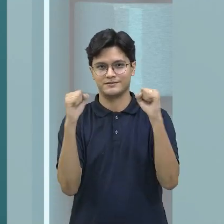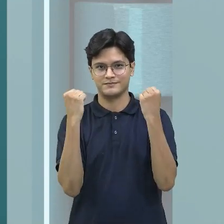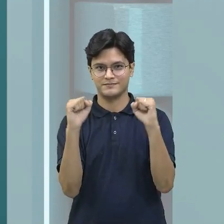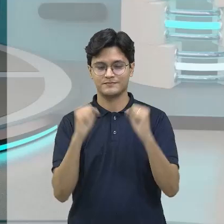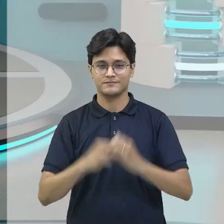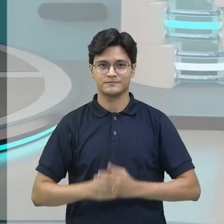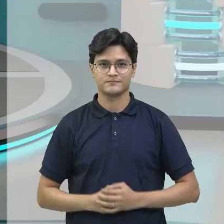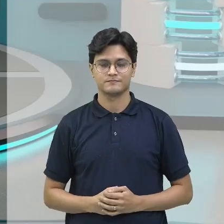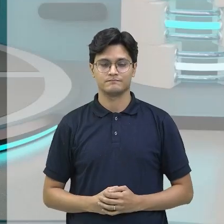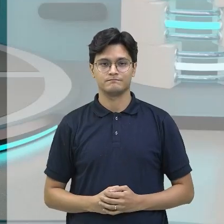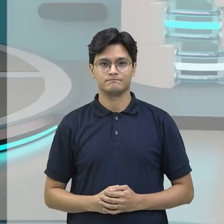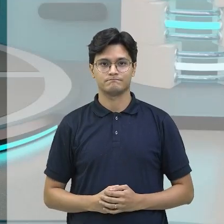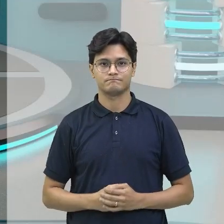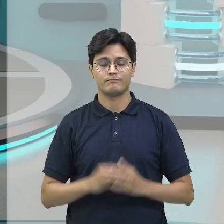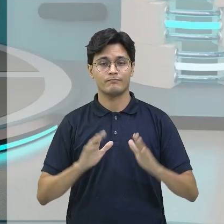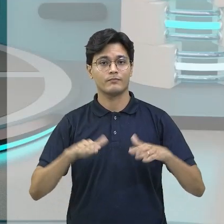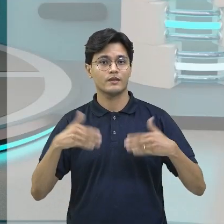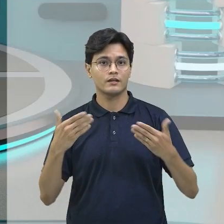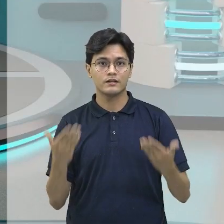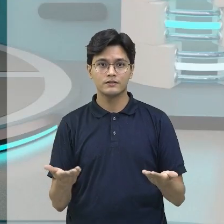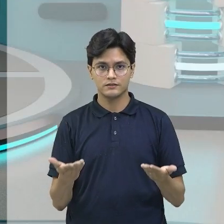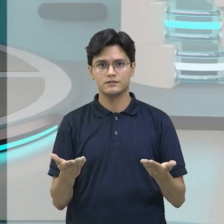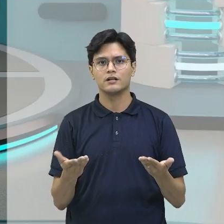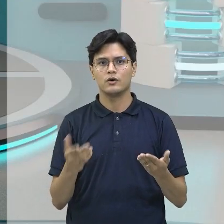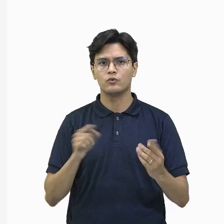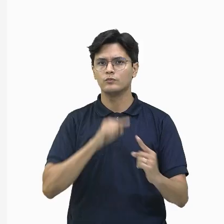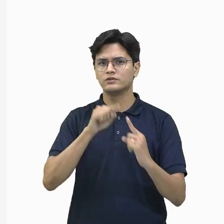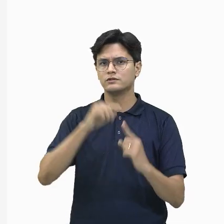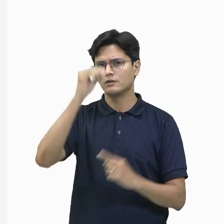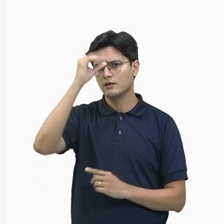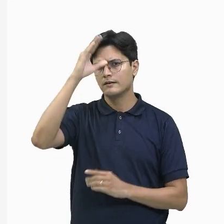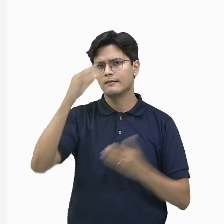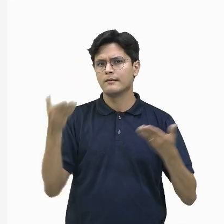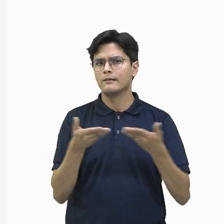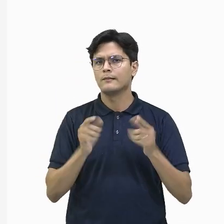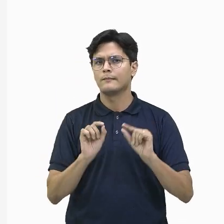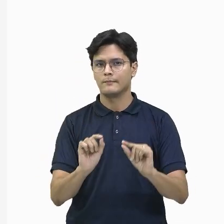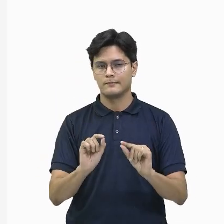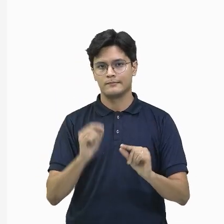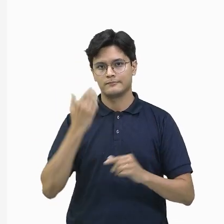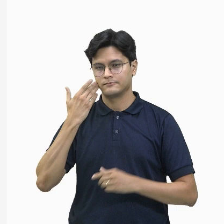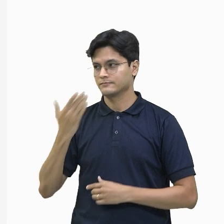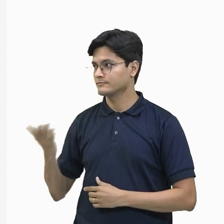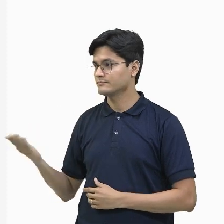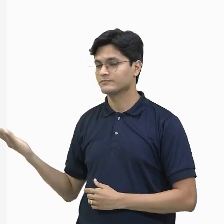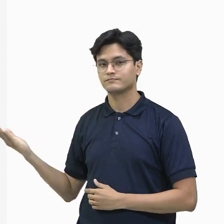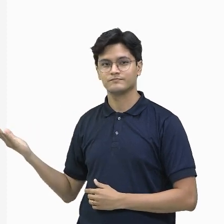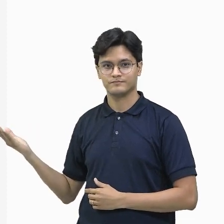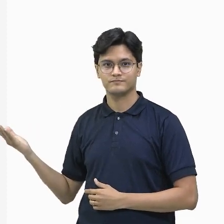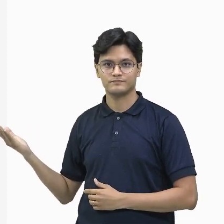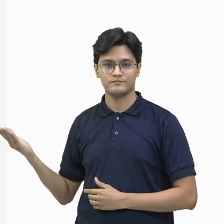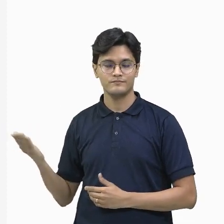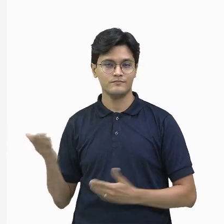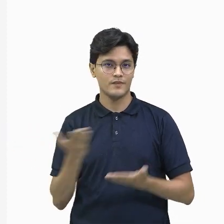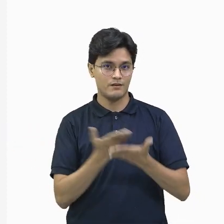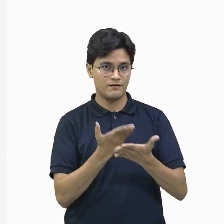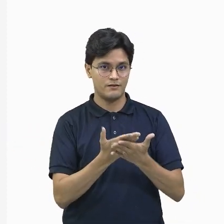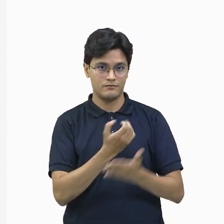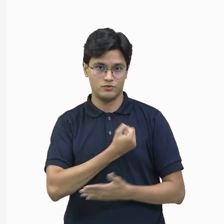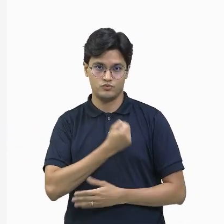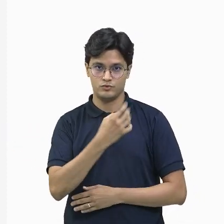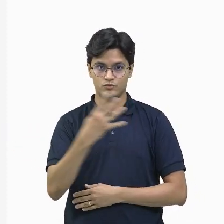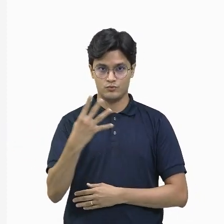Física. Então, vamos ver qual será a nossa aula de hoje? Muito bem, nossa aula 4, o